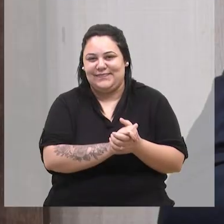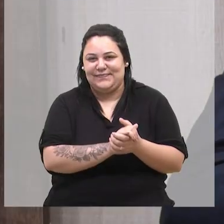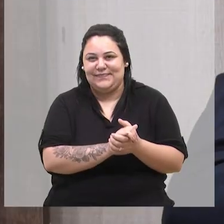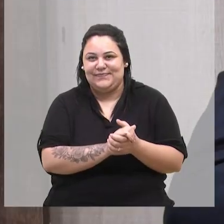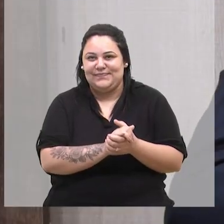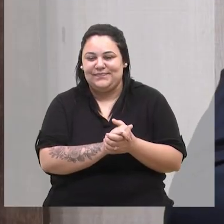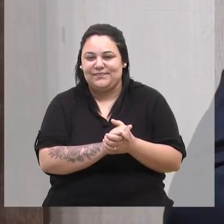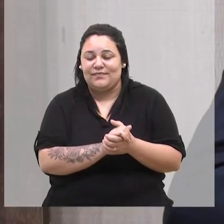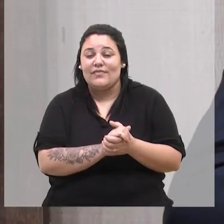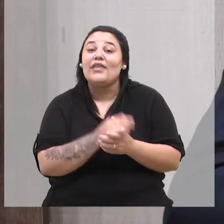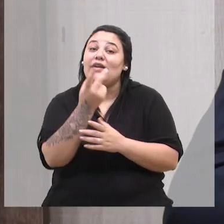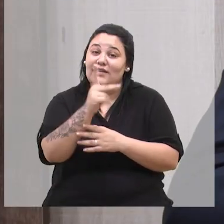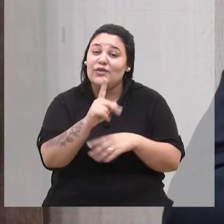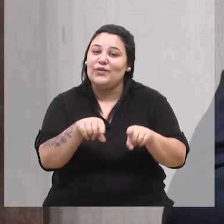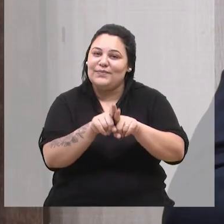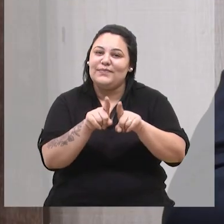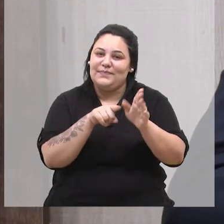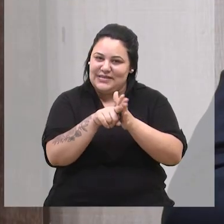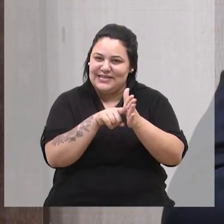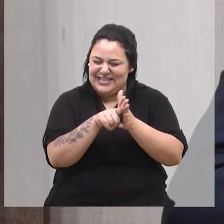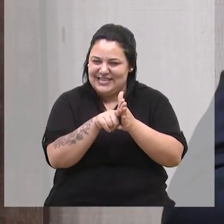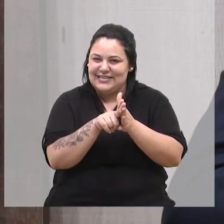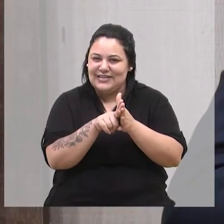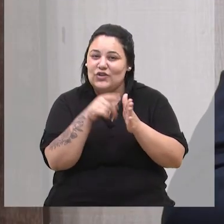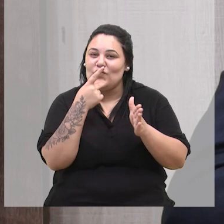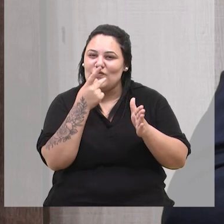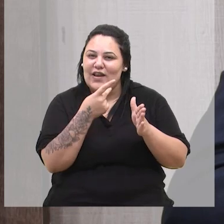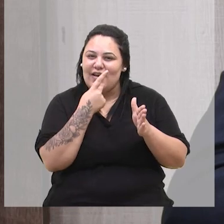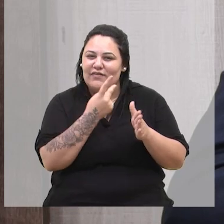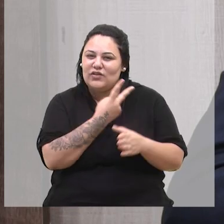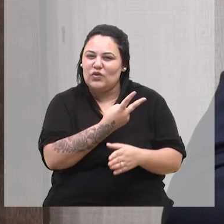seu corte de pesquisa ali, quando a senhora citava